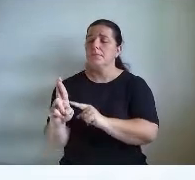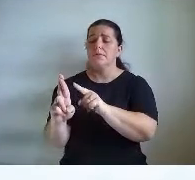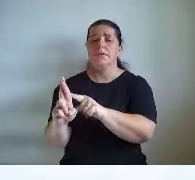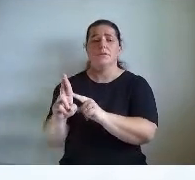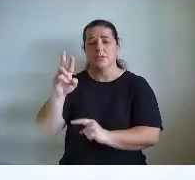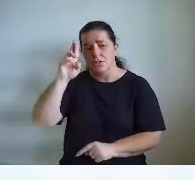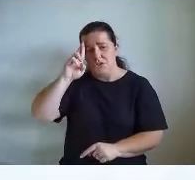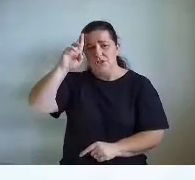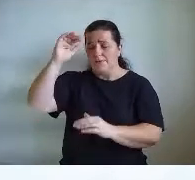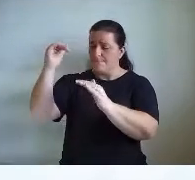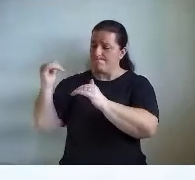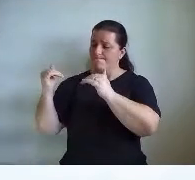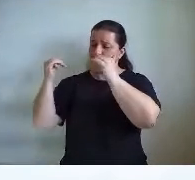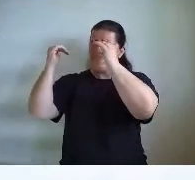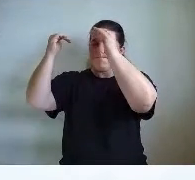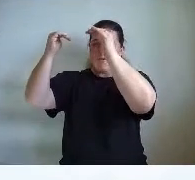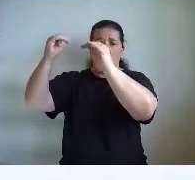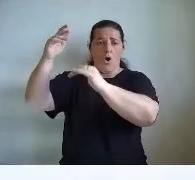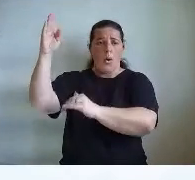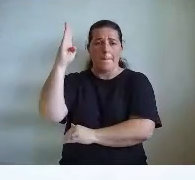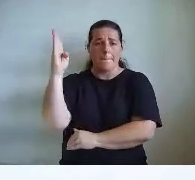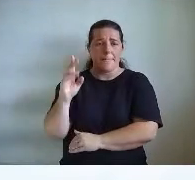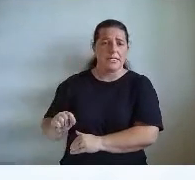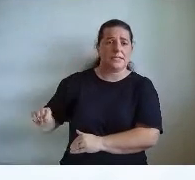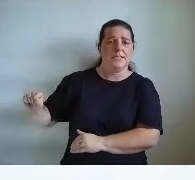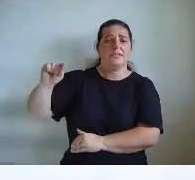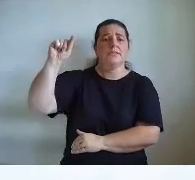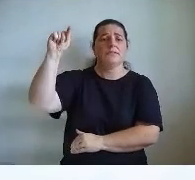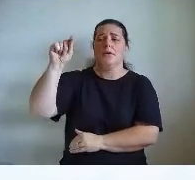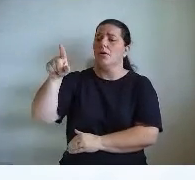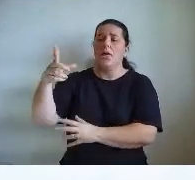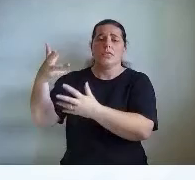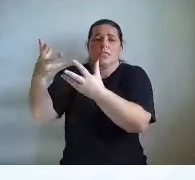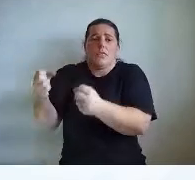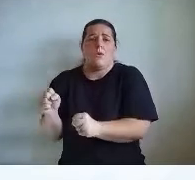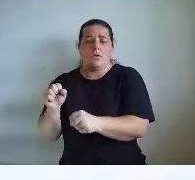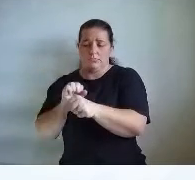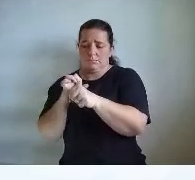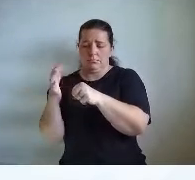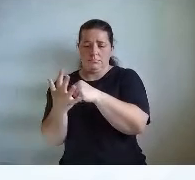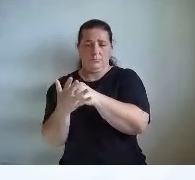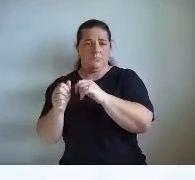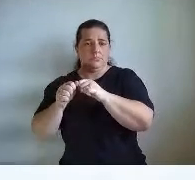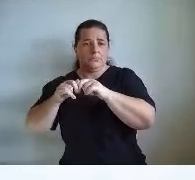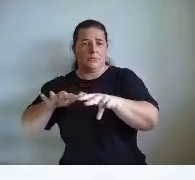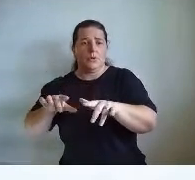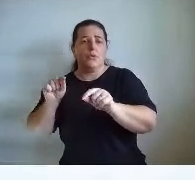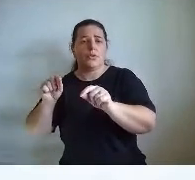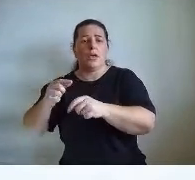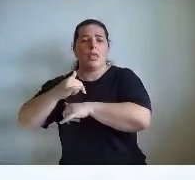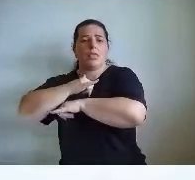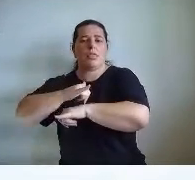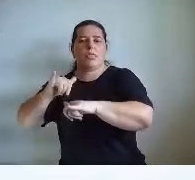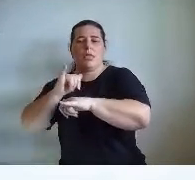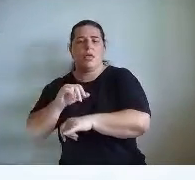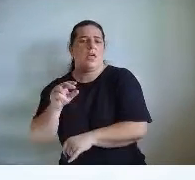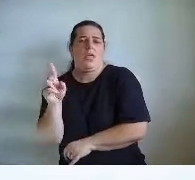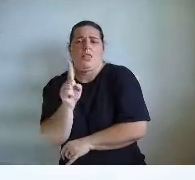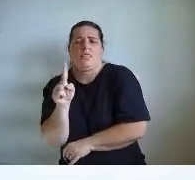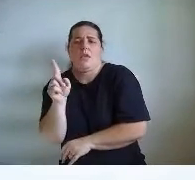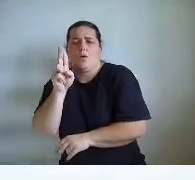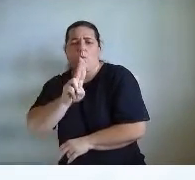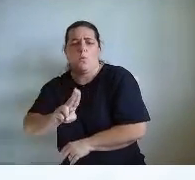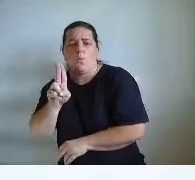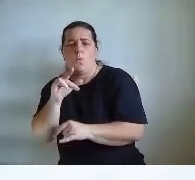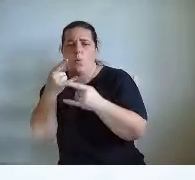nega a gravidade da pandemia, que faz, né, apologia do não uso de máscara, se pode